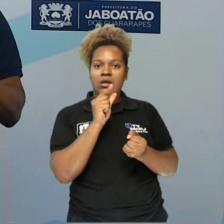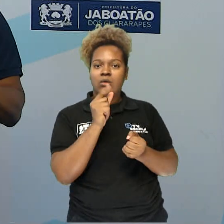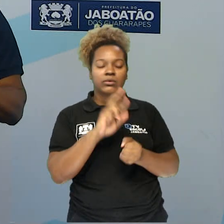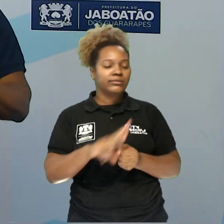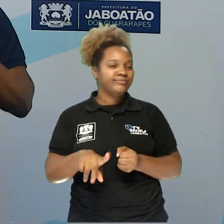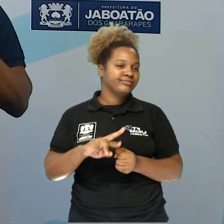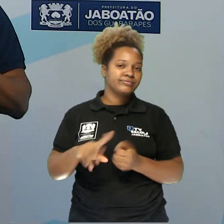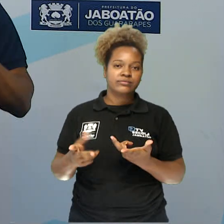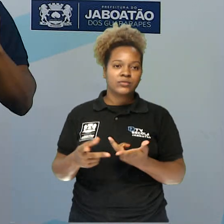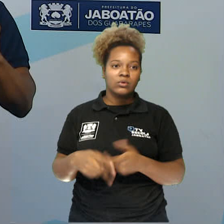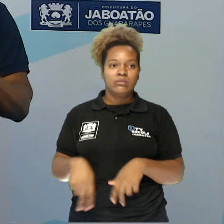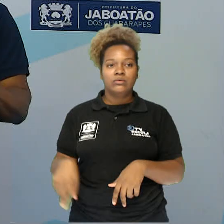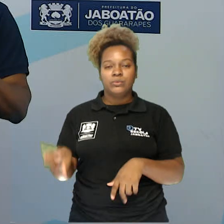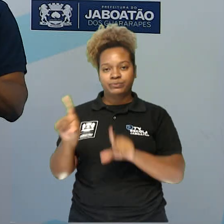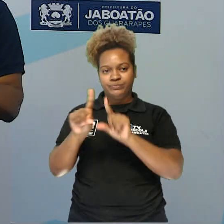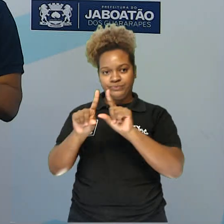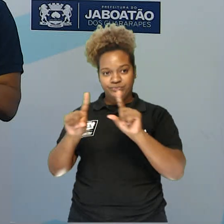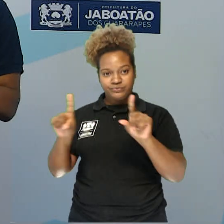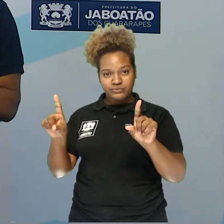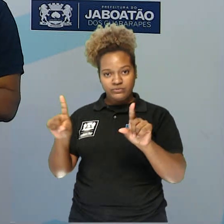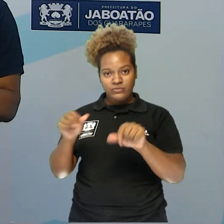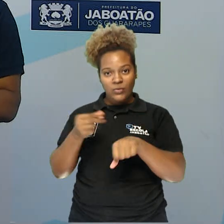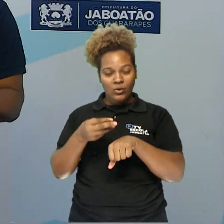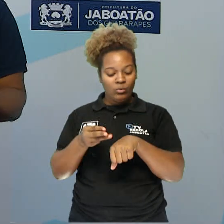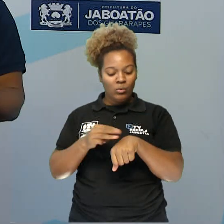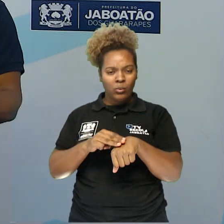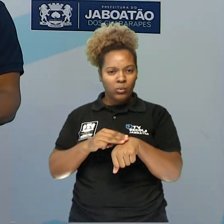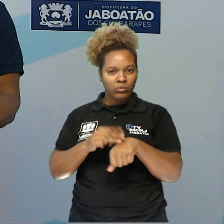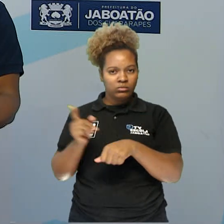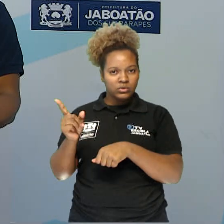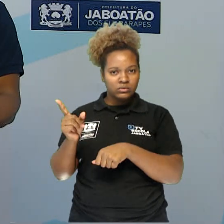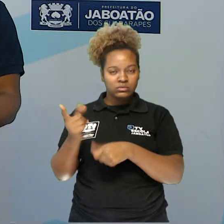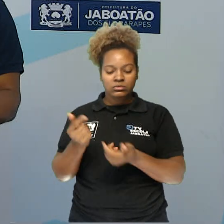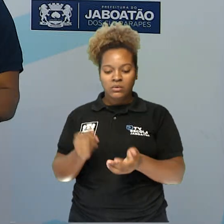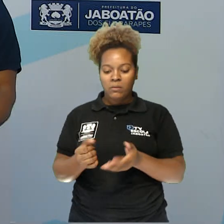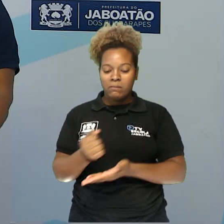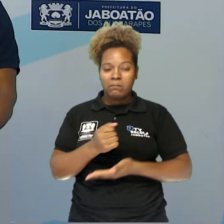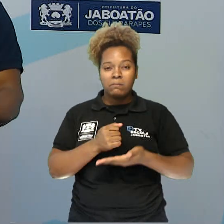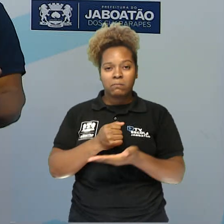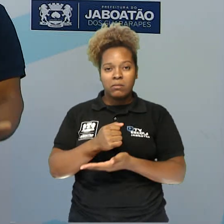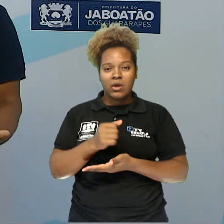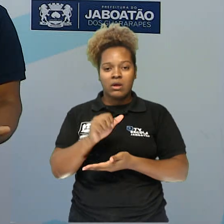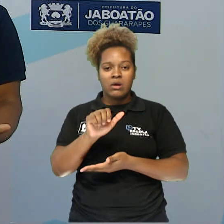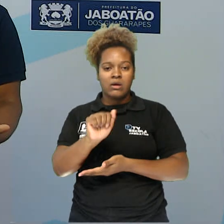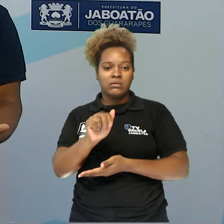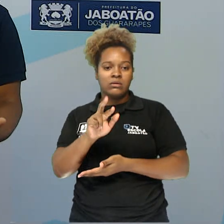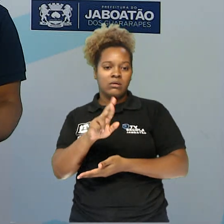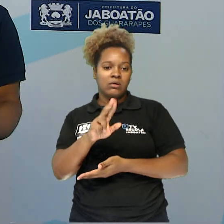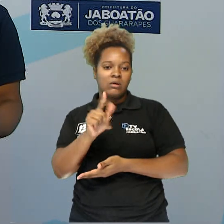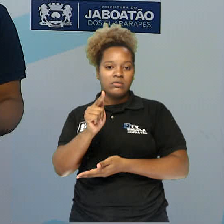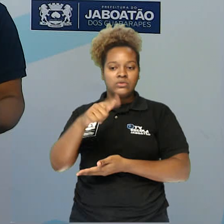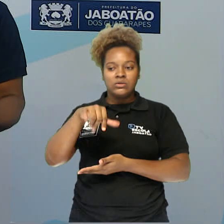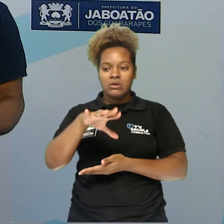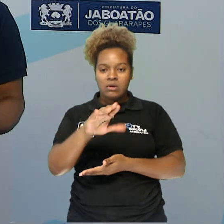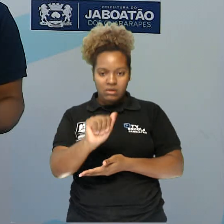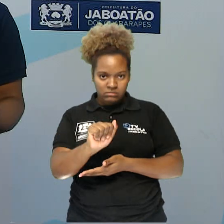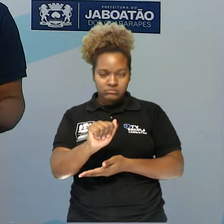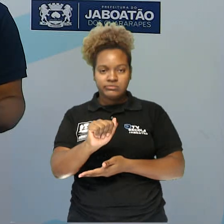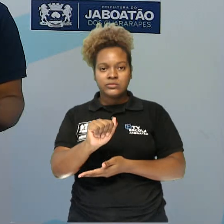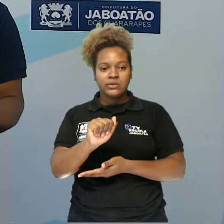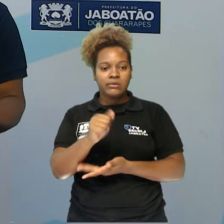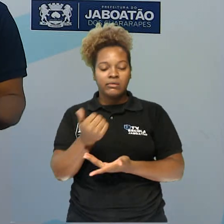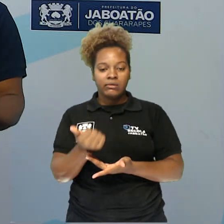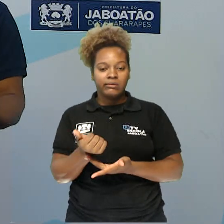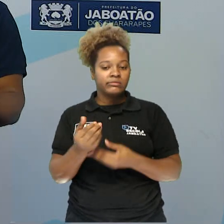é o solo argiloso, que tem como uma base a argila. Ao contrário do solo arenoso, o